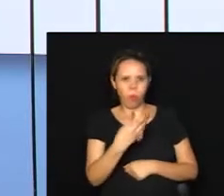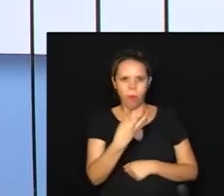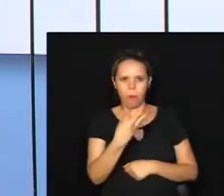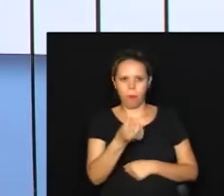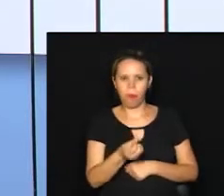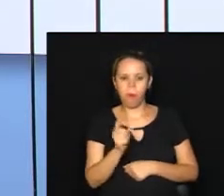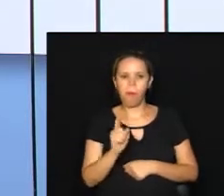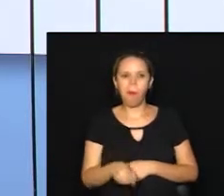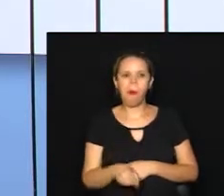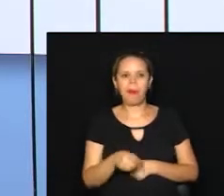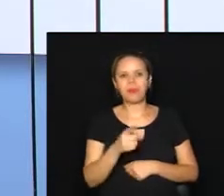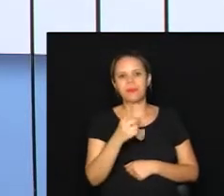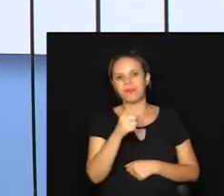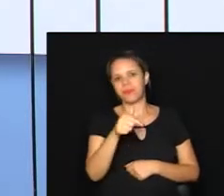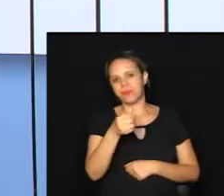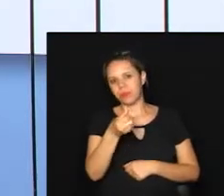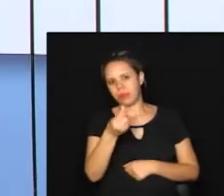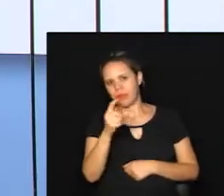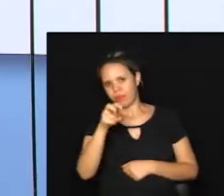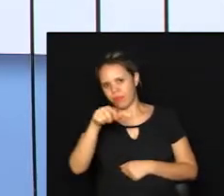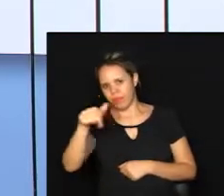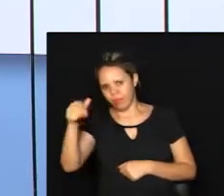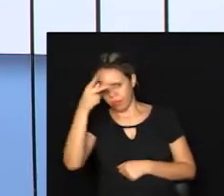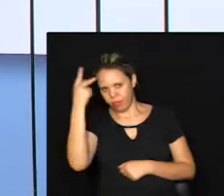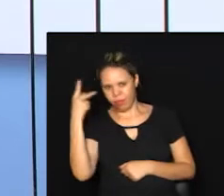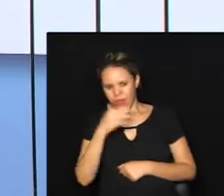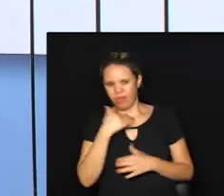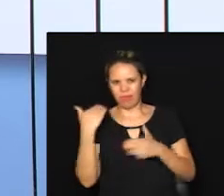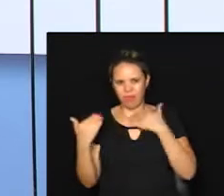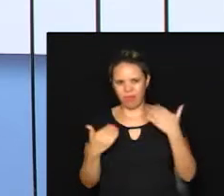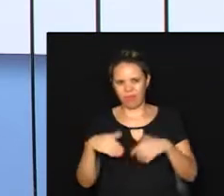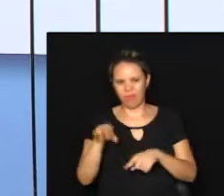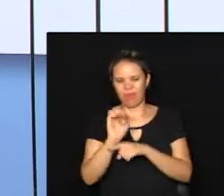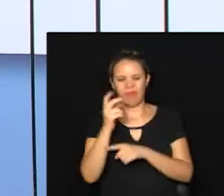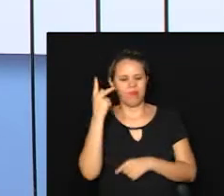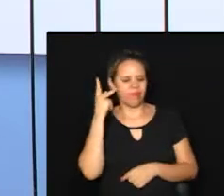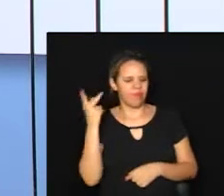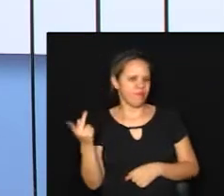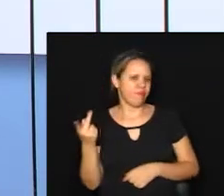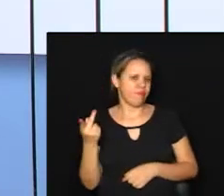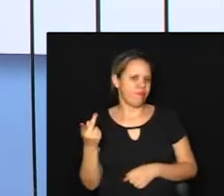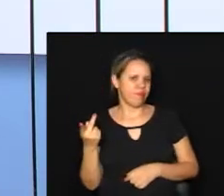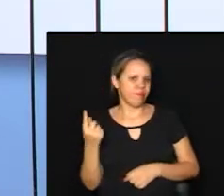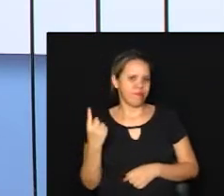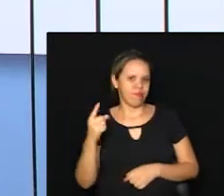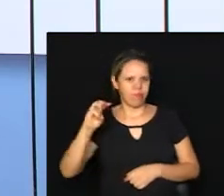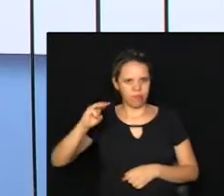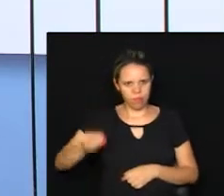146.675 óbitos. No estado de São Paulo,